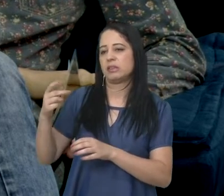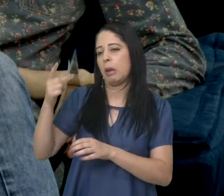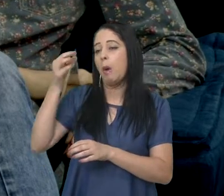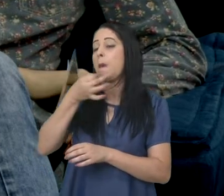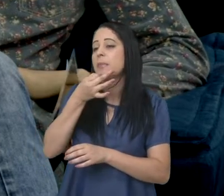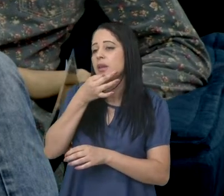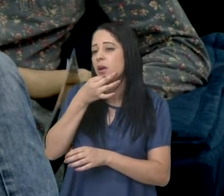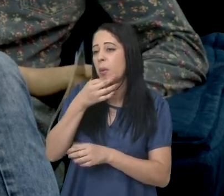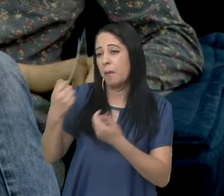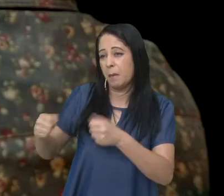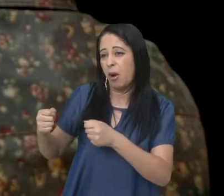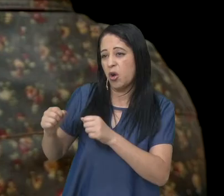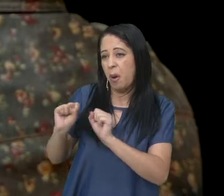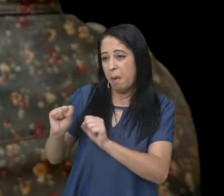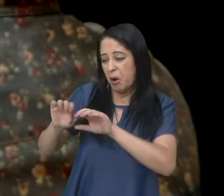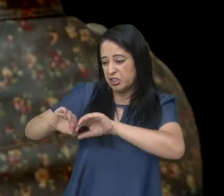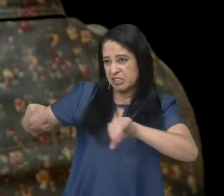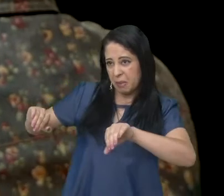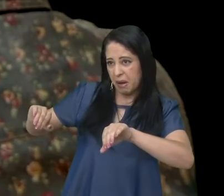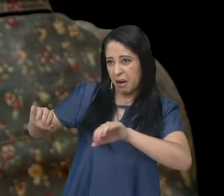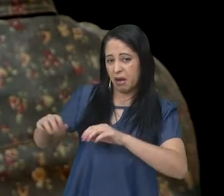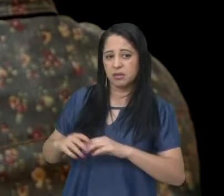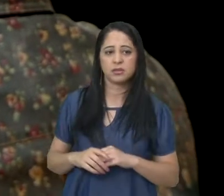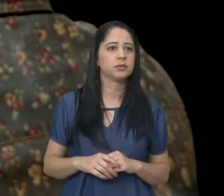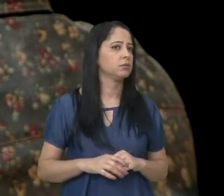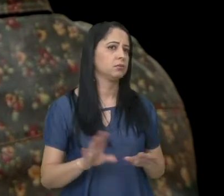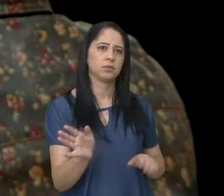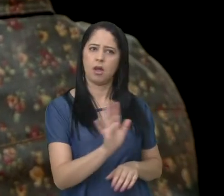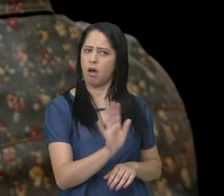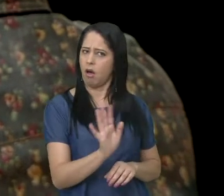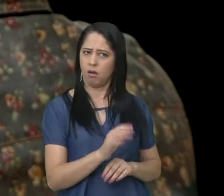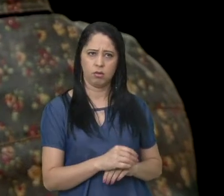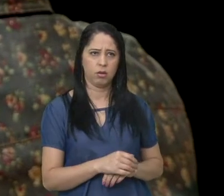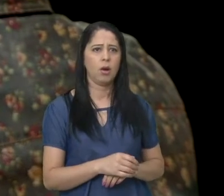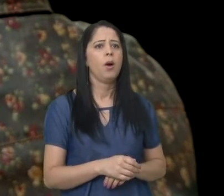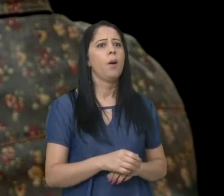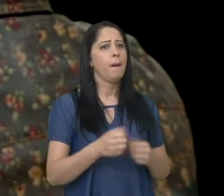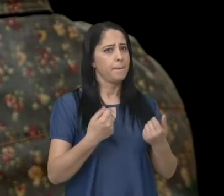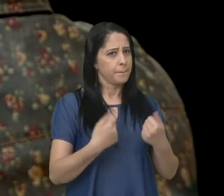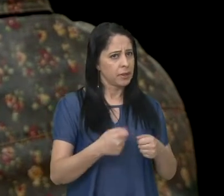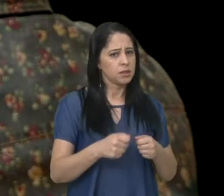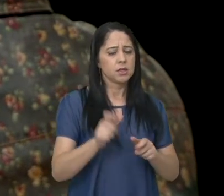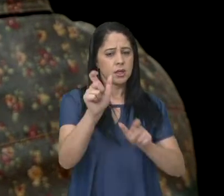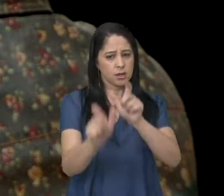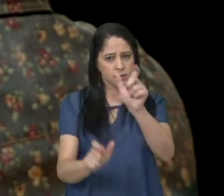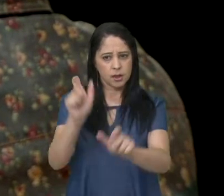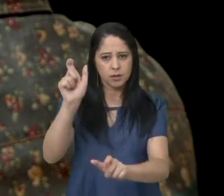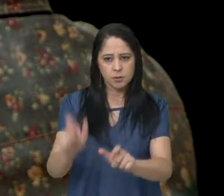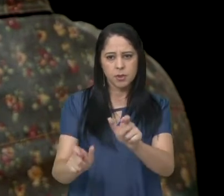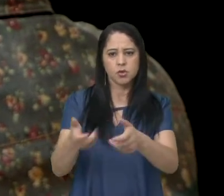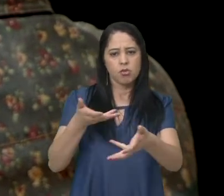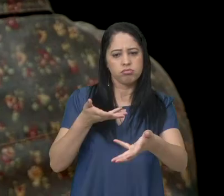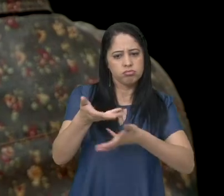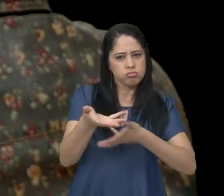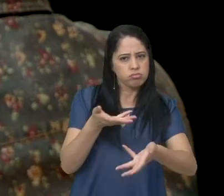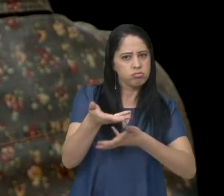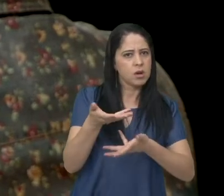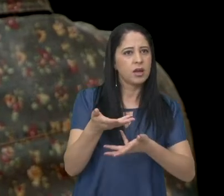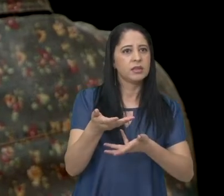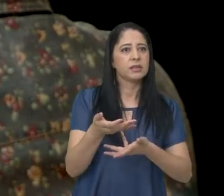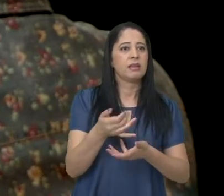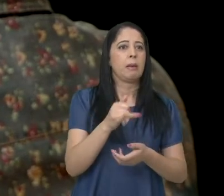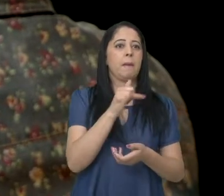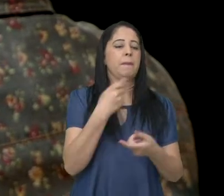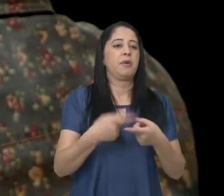tem que sempre ouvir as pessoas, né? Você tem que ter a relação, porque senão você pode estar discutindo azul e